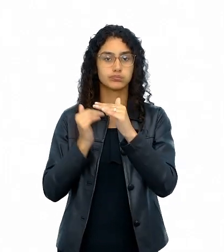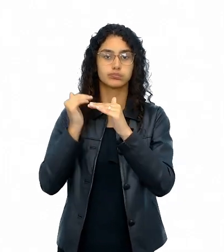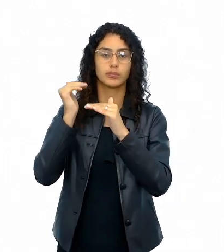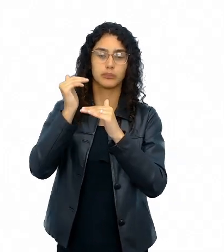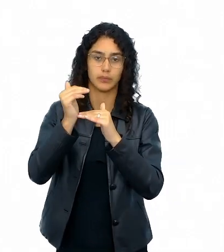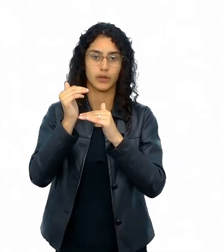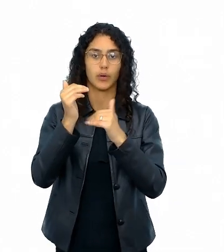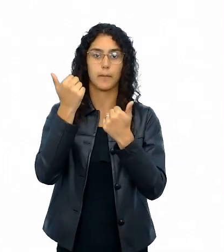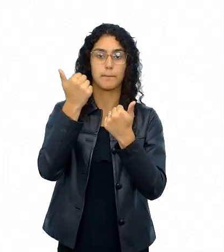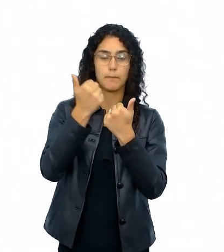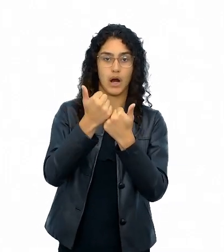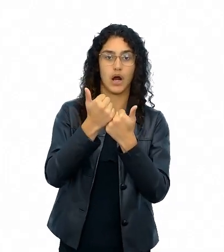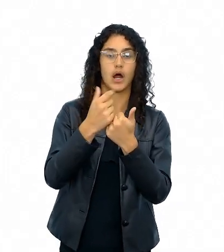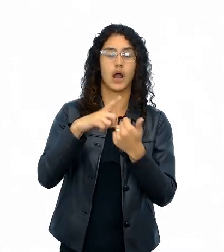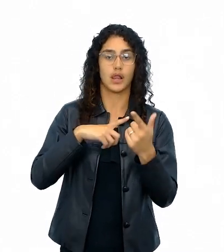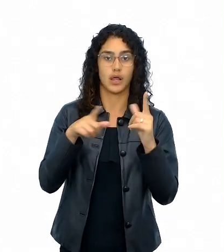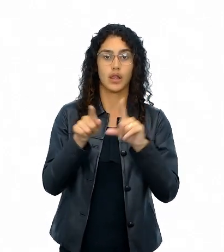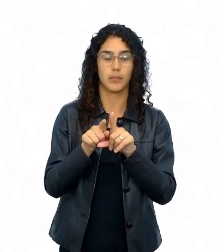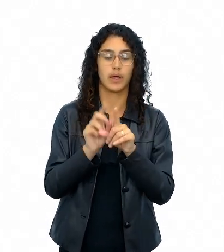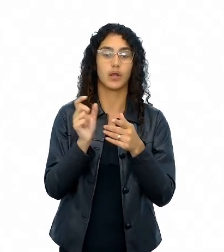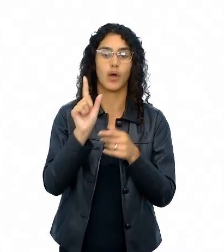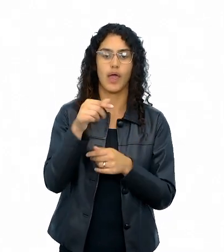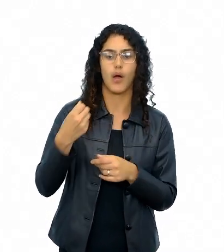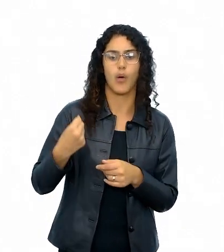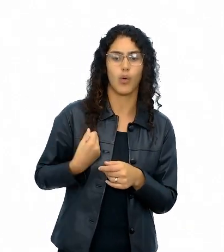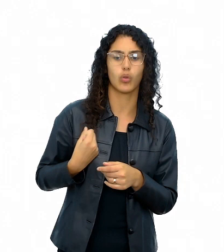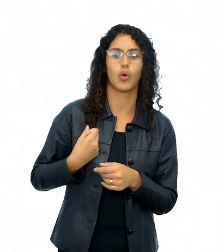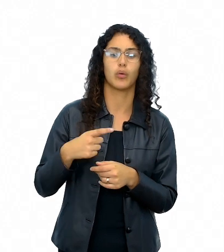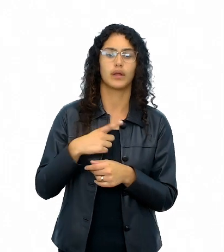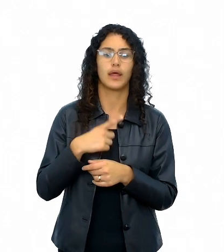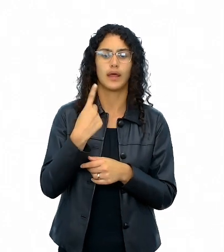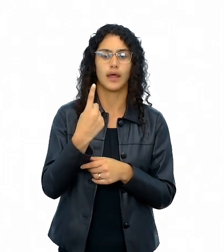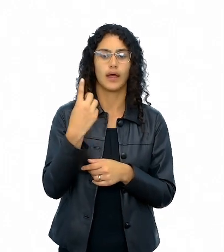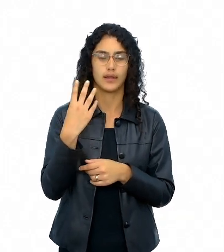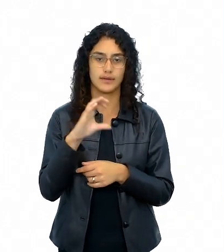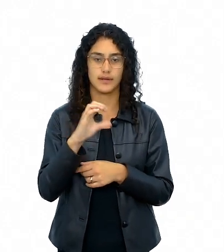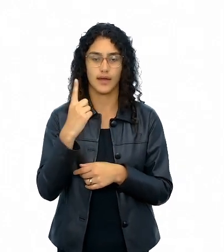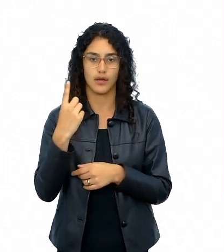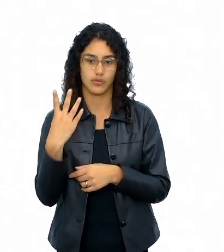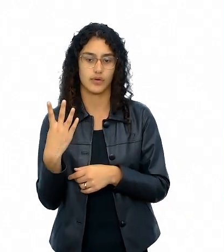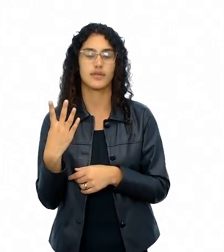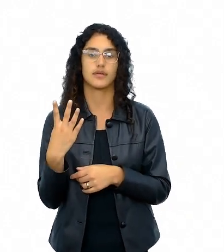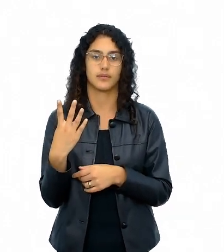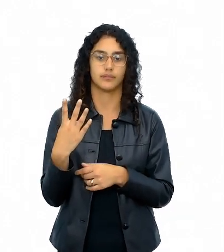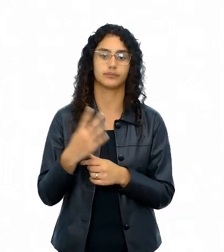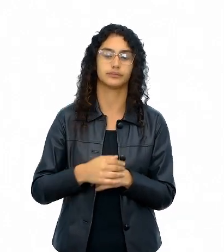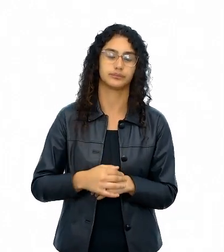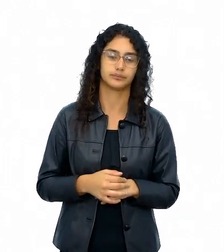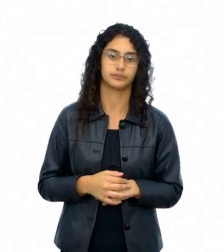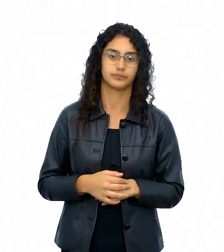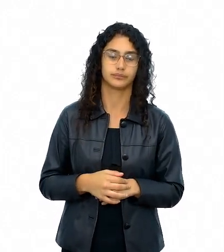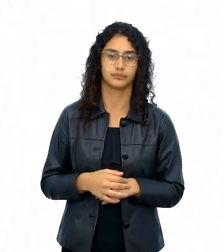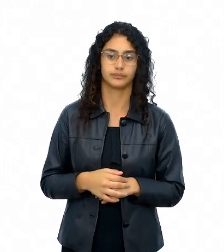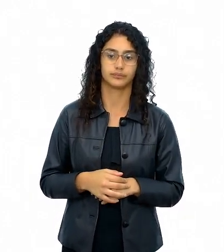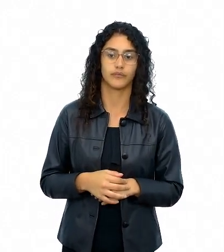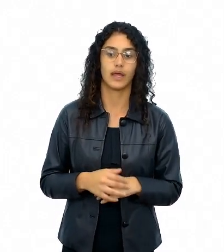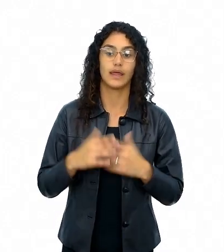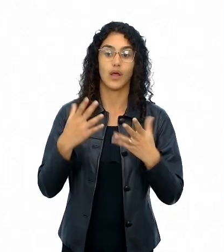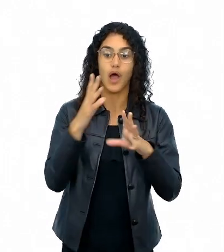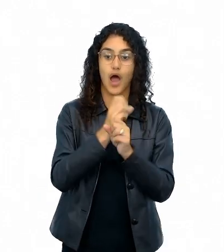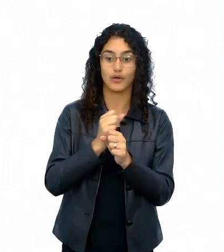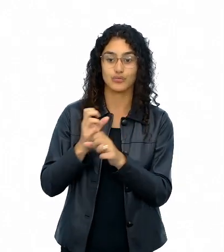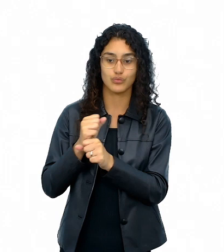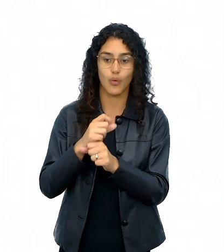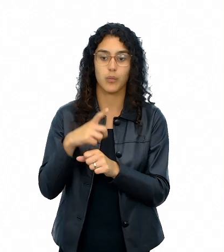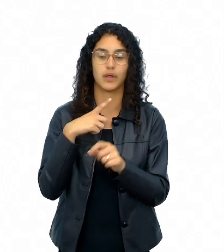da atmosfera, né? Então, o número de massa é justamente 14, por isso que é chamado de carbono 14, né? Então, a soma dos